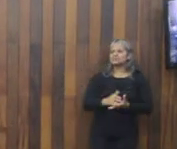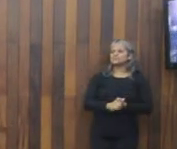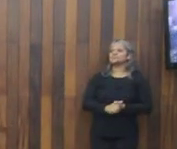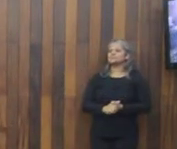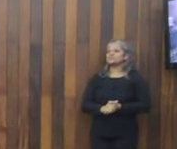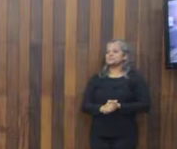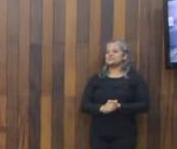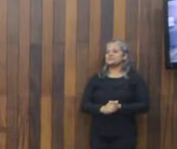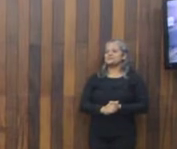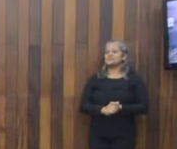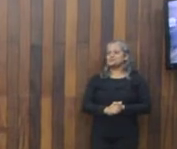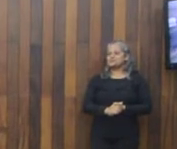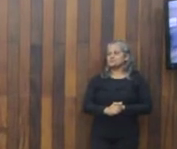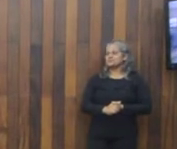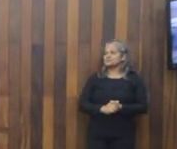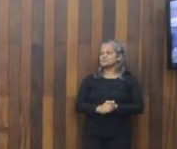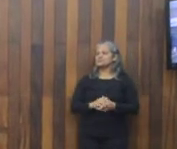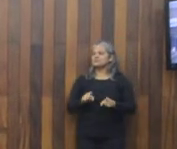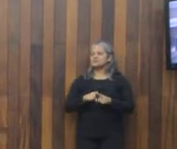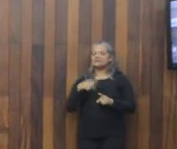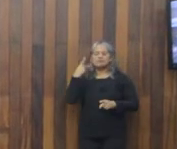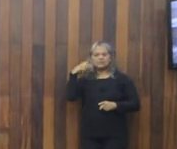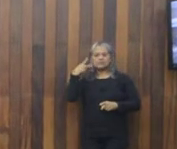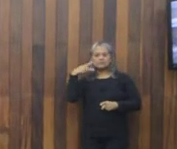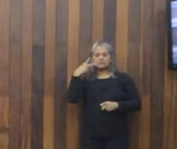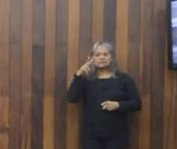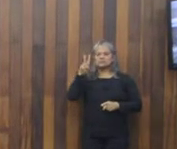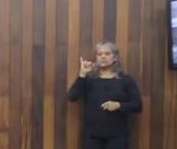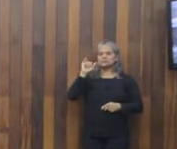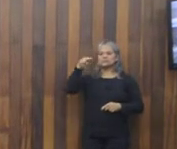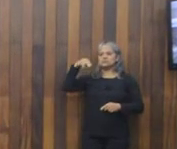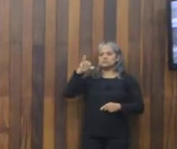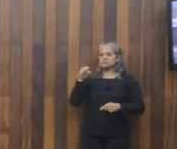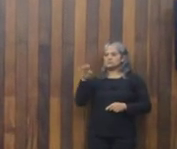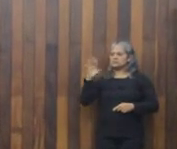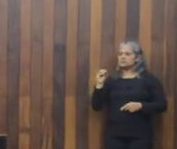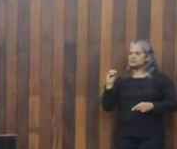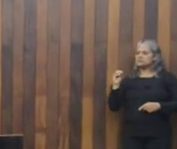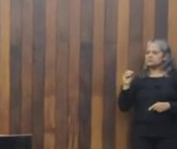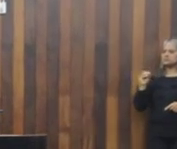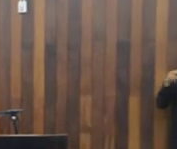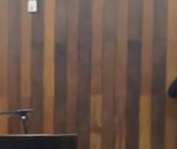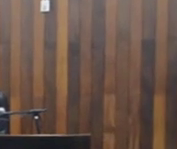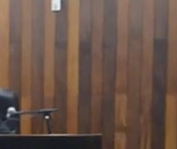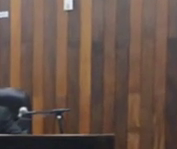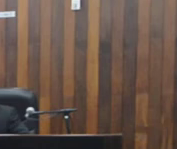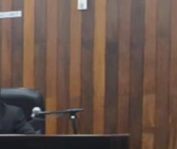favor. E ao vereador Vinícius Correia, que faça a leitura da justificativa.